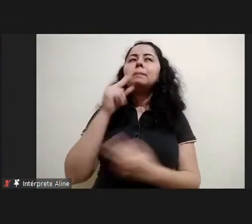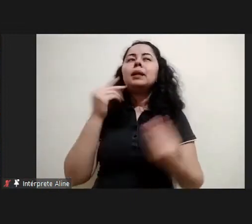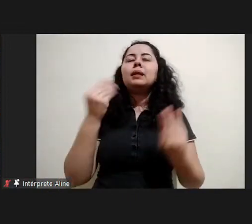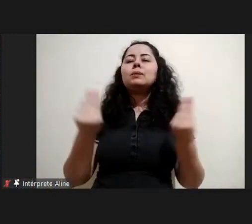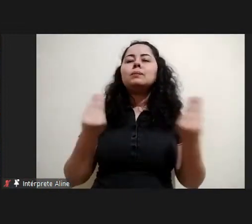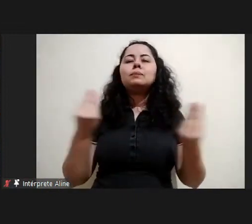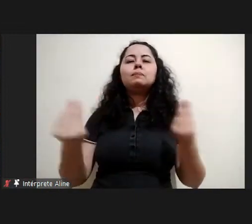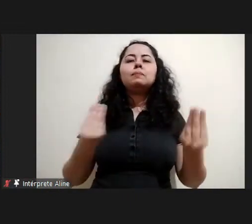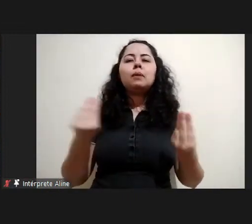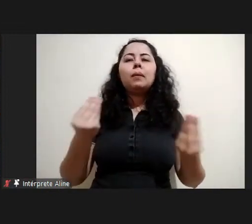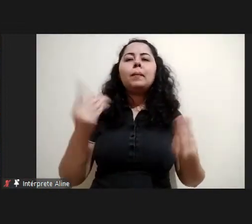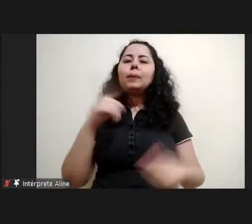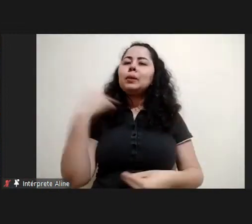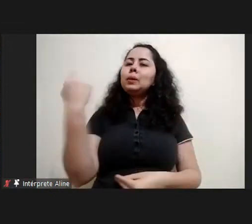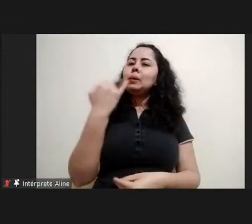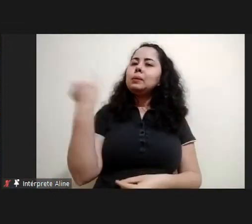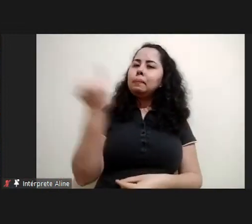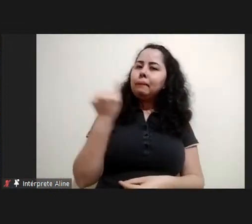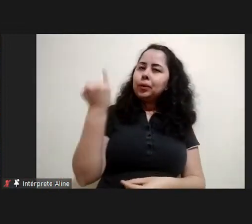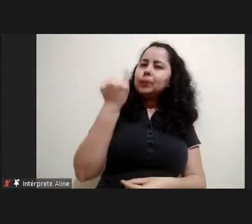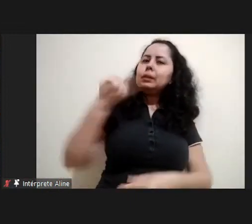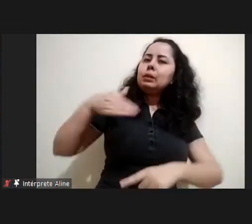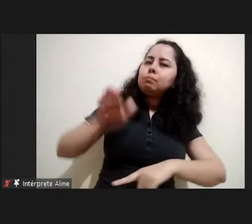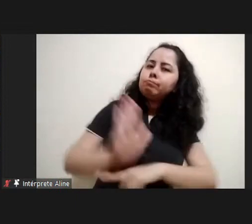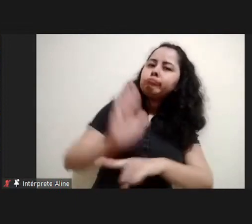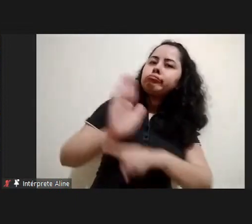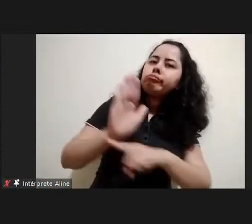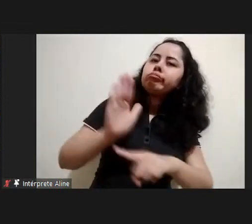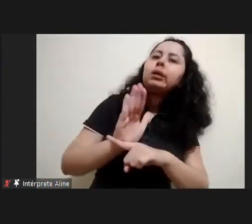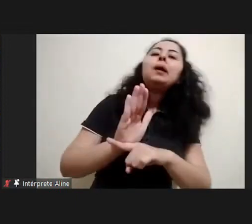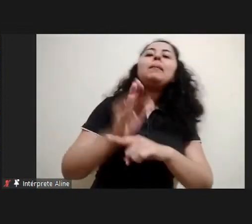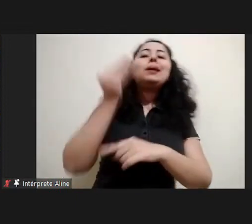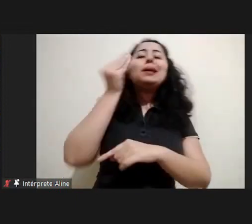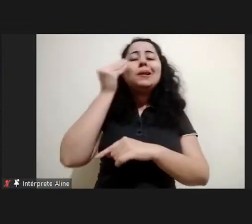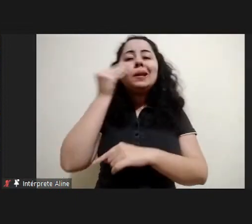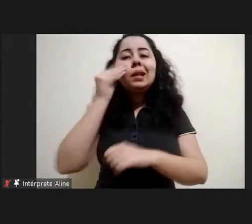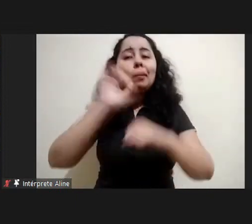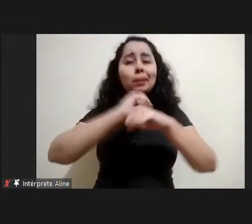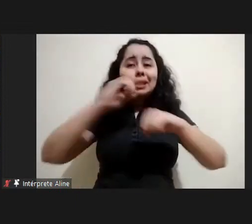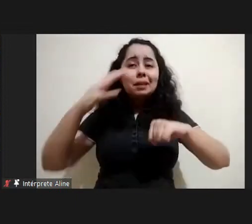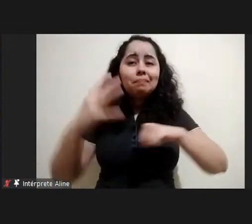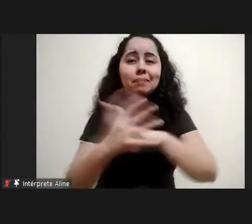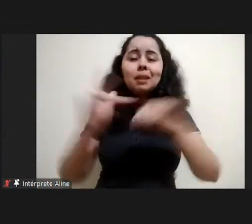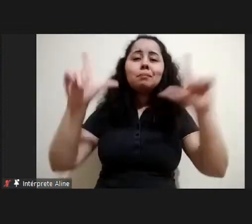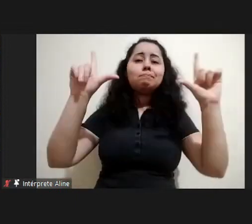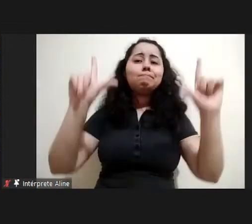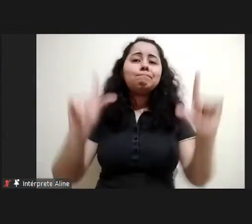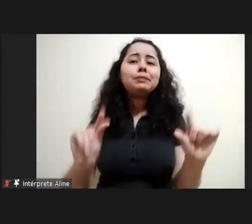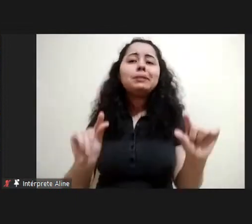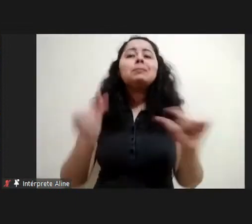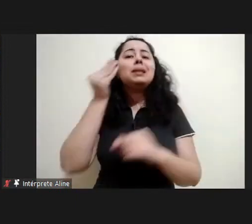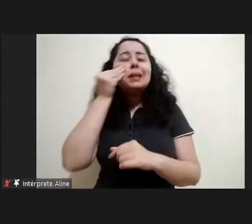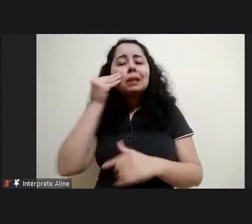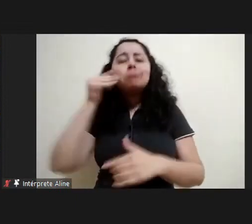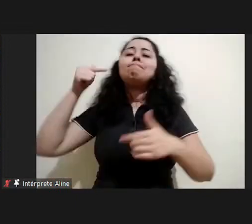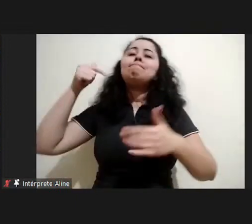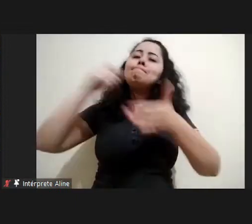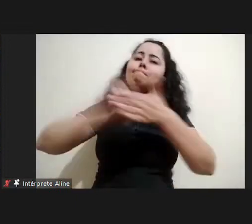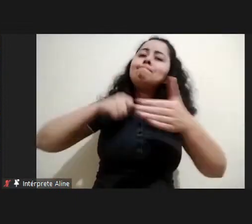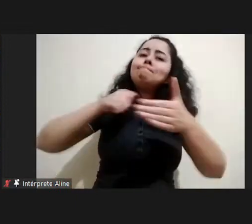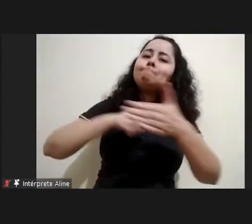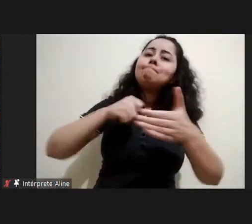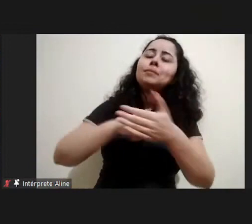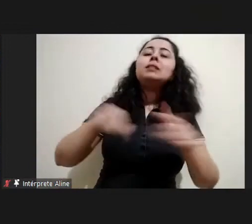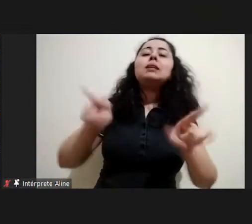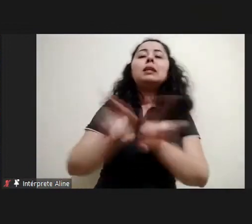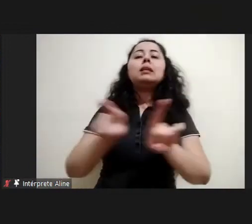importantes e atuantes no combate à pandemia, lamentavelmente, estamos sofrendo questionamento sobre a relevância